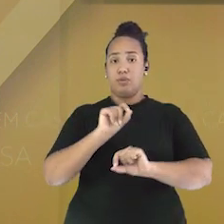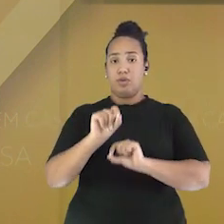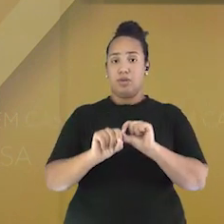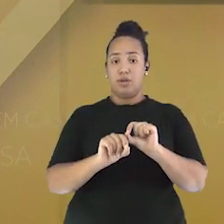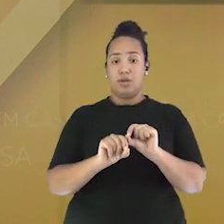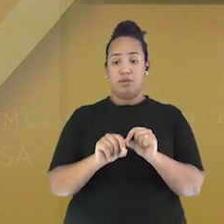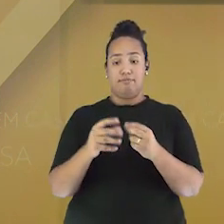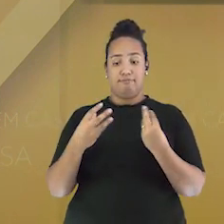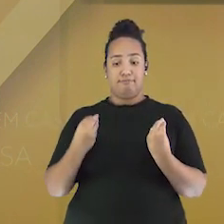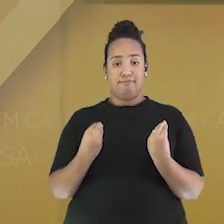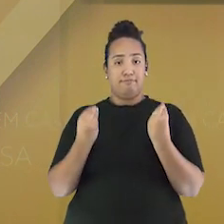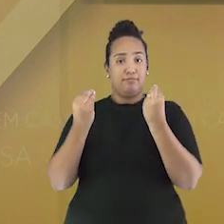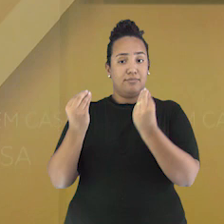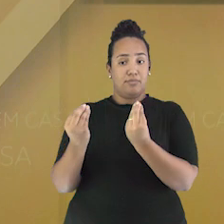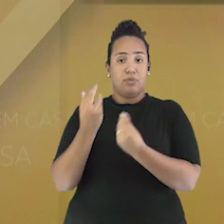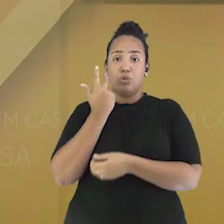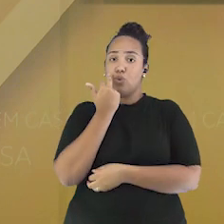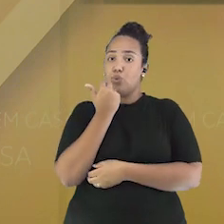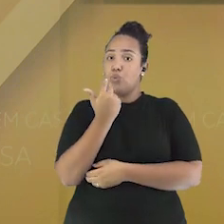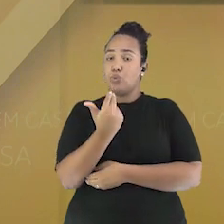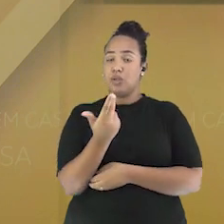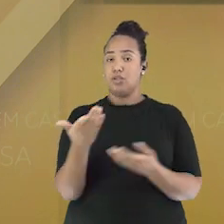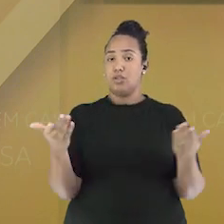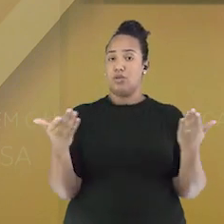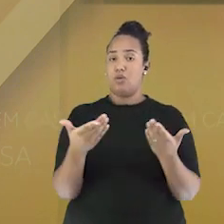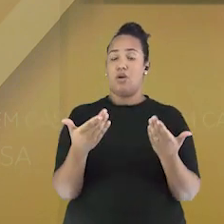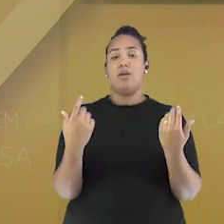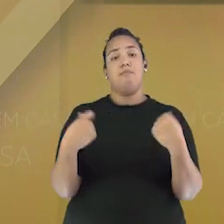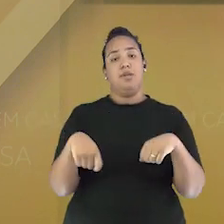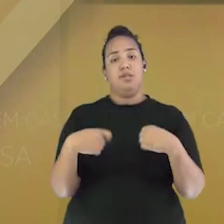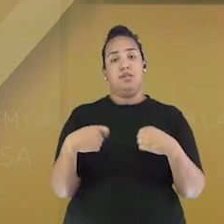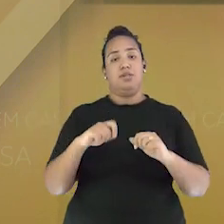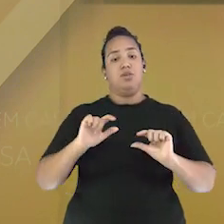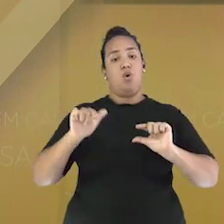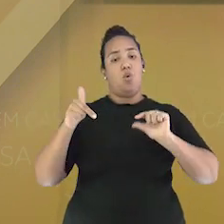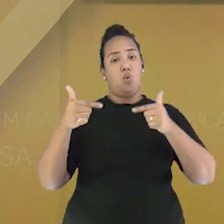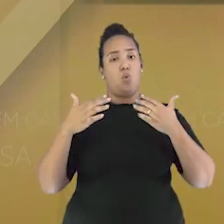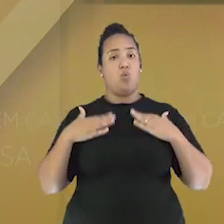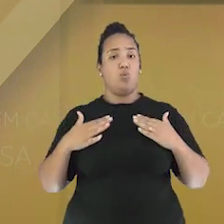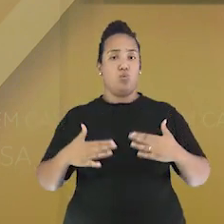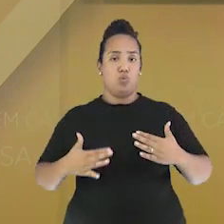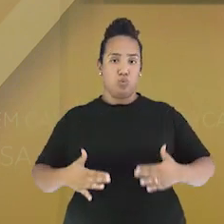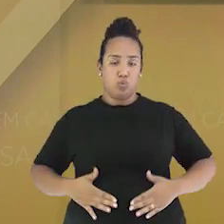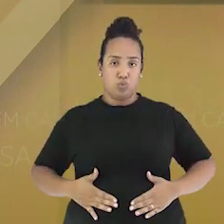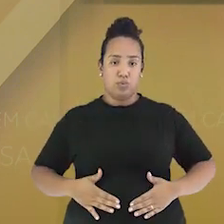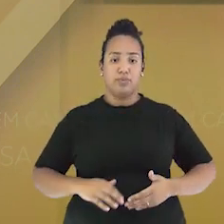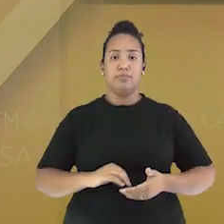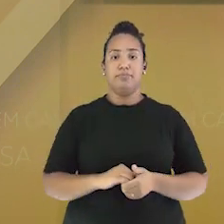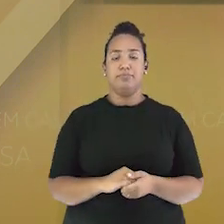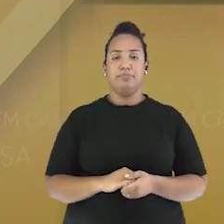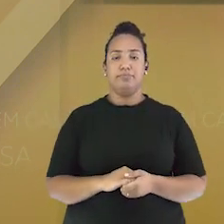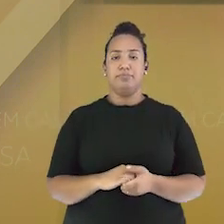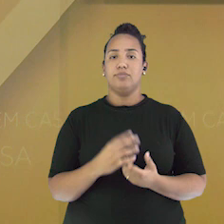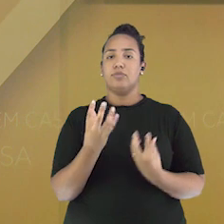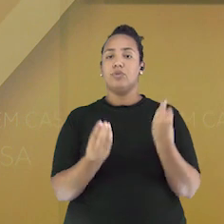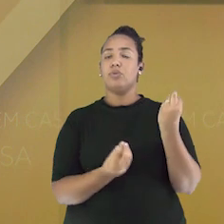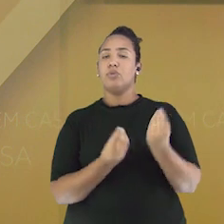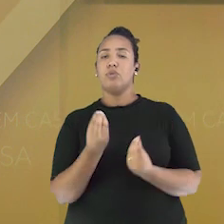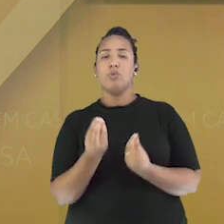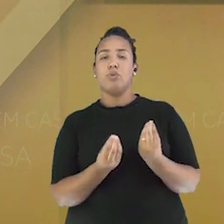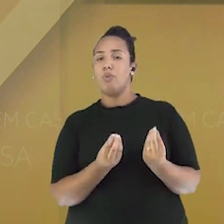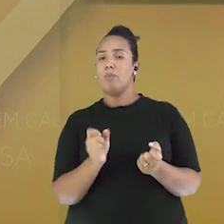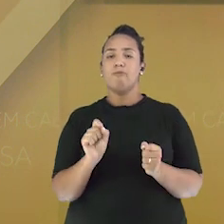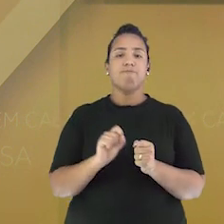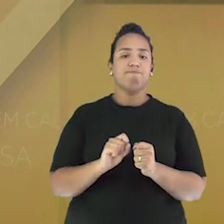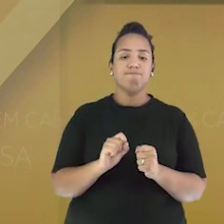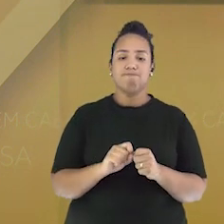entregador. É preciso levar esses nutrientes para as outras partes do corpo. E quais meios serão usados